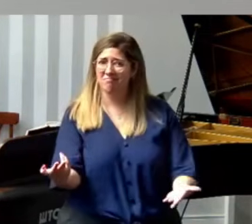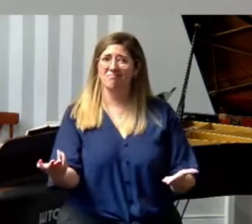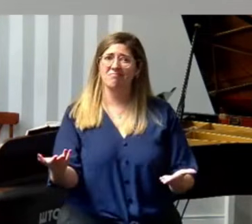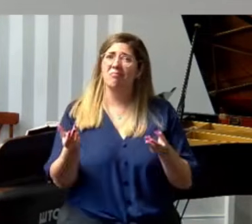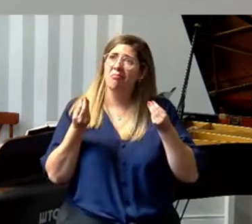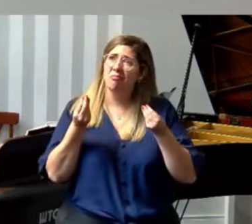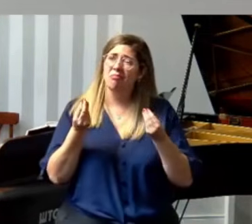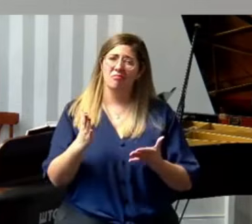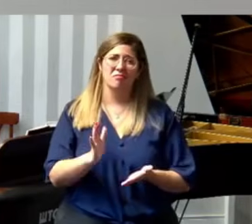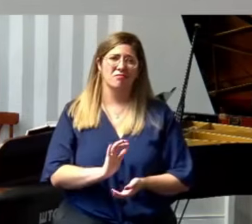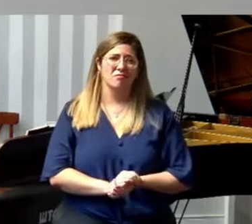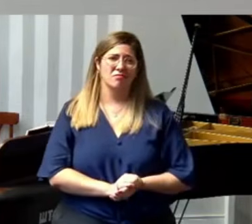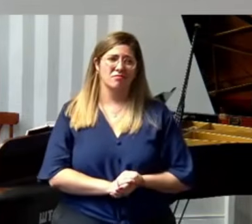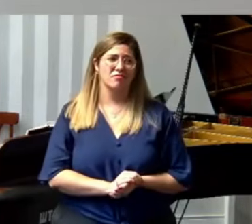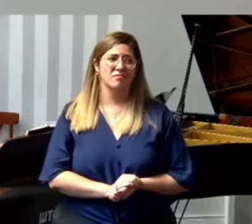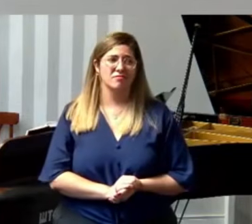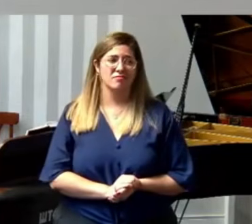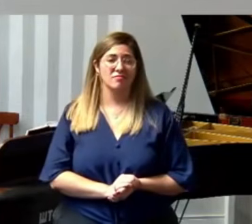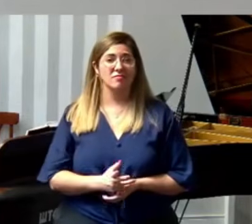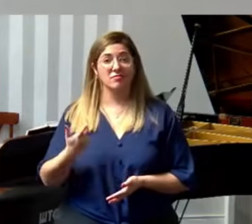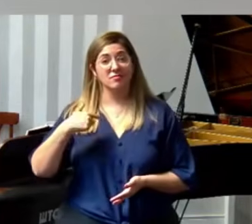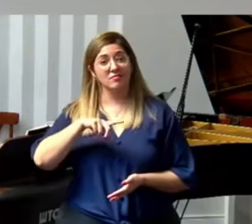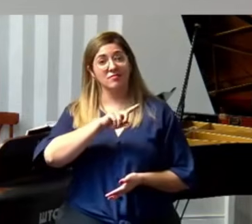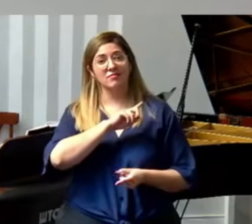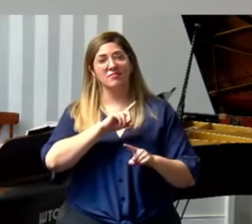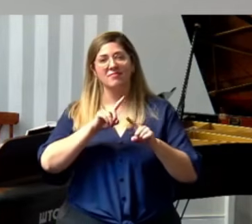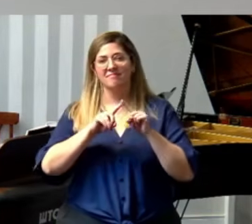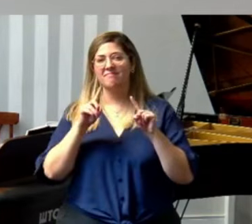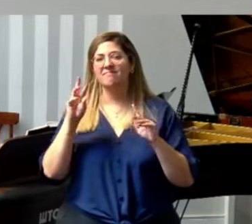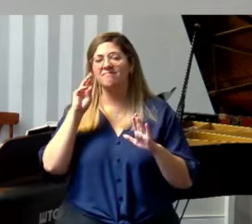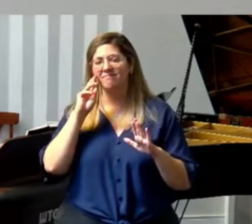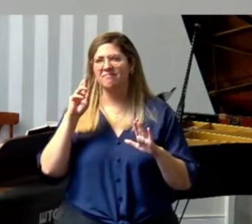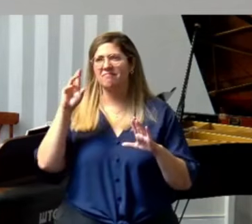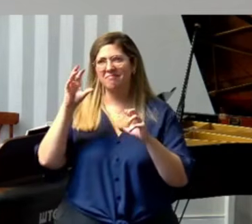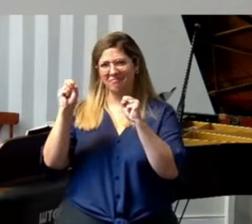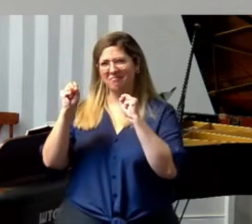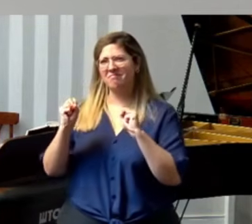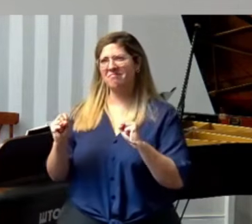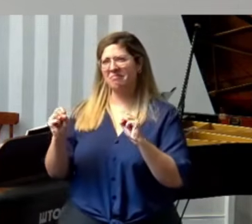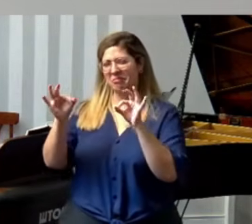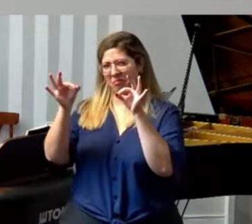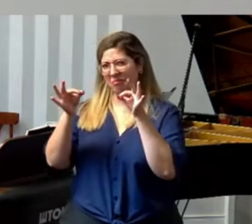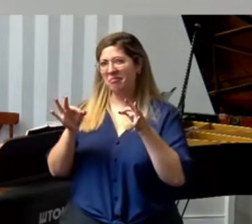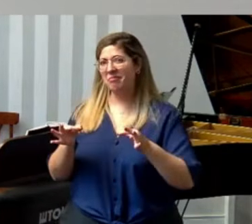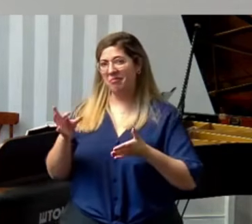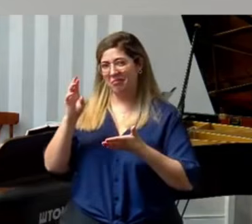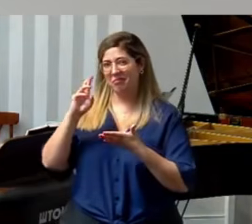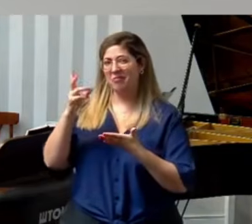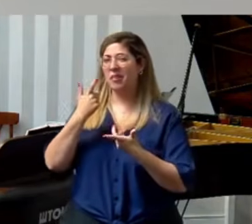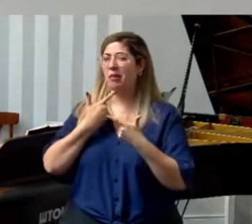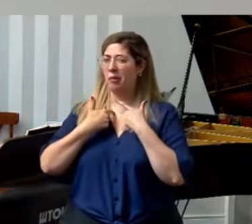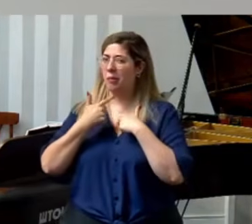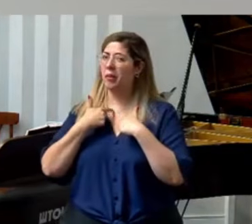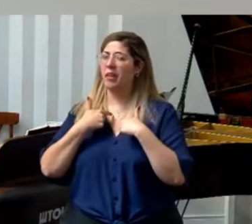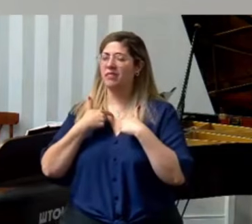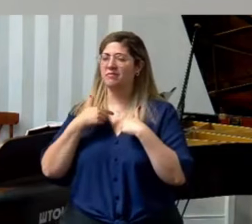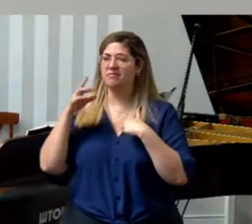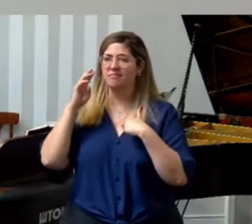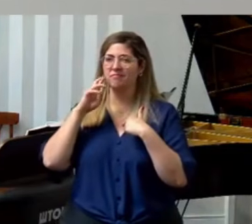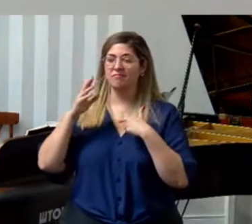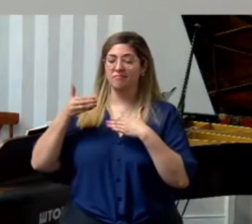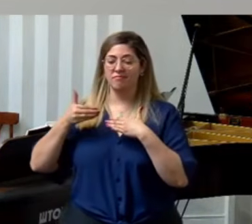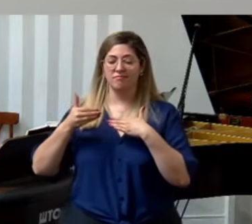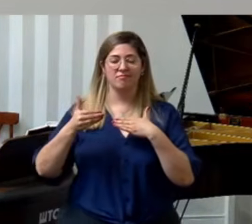forma. Meu irmão, saiba que na sua boa, soberana, perfeita vontade, o Senhor está levando